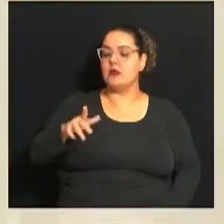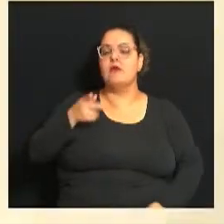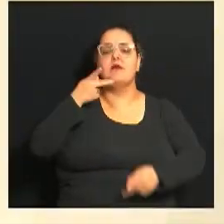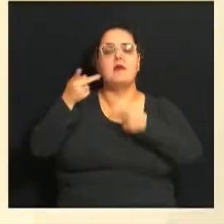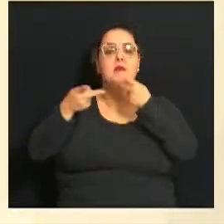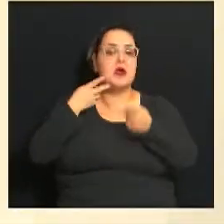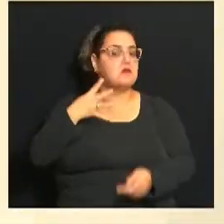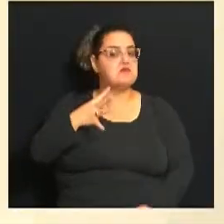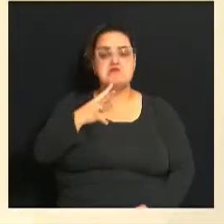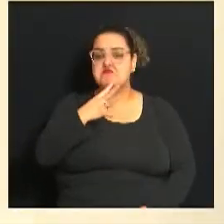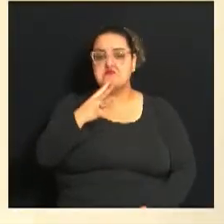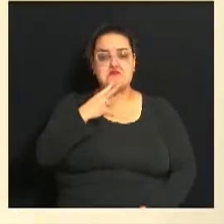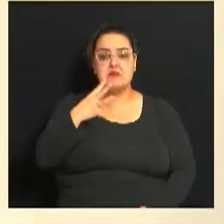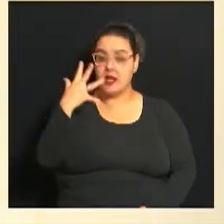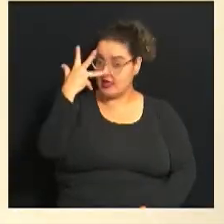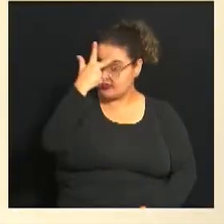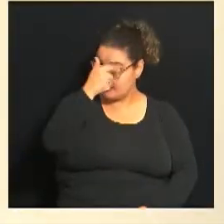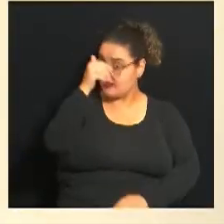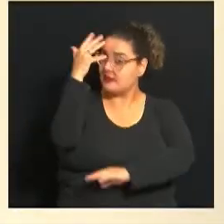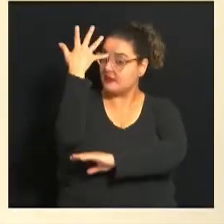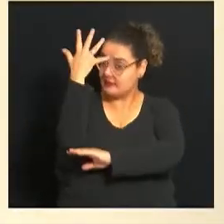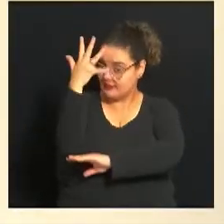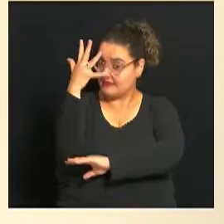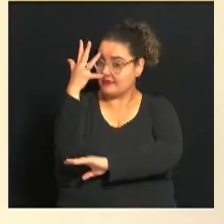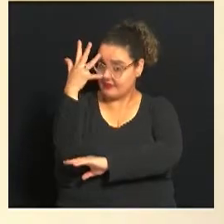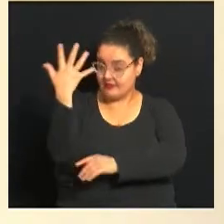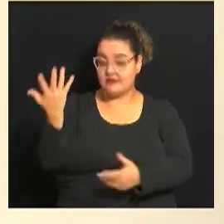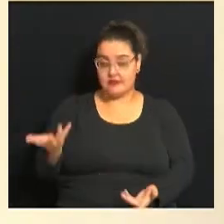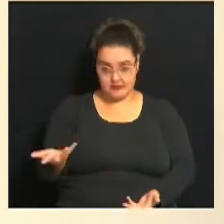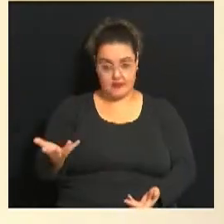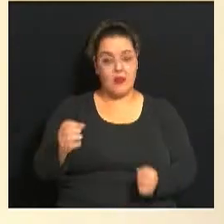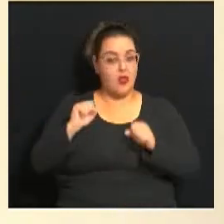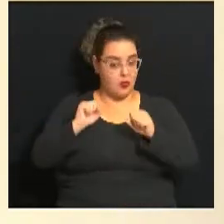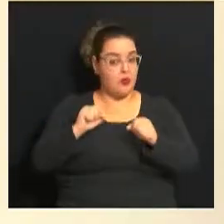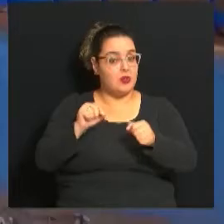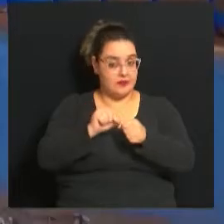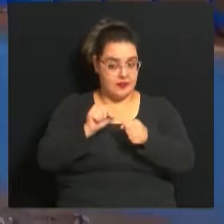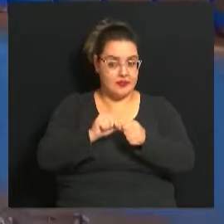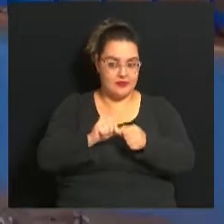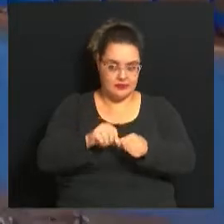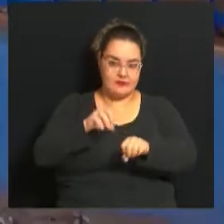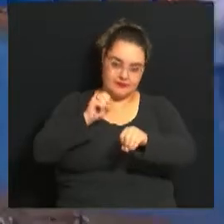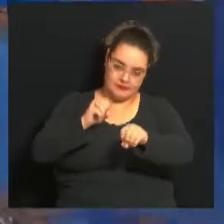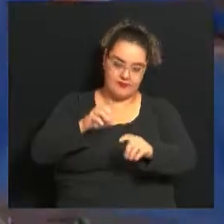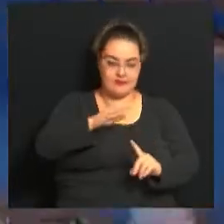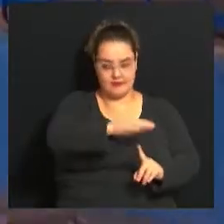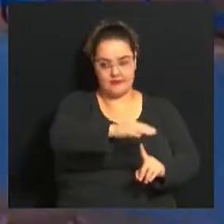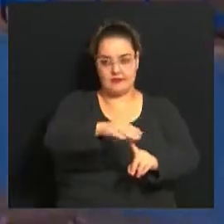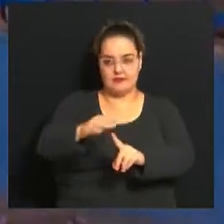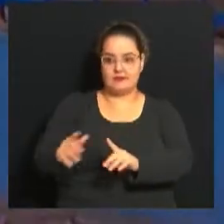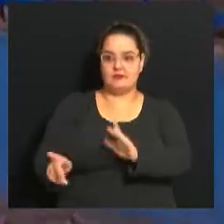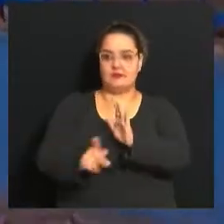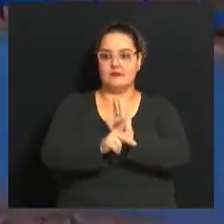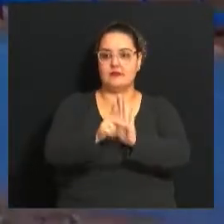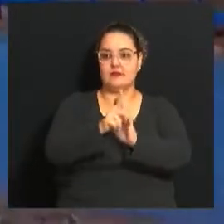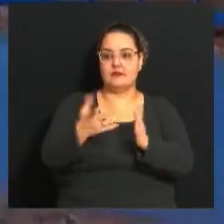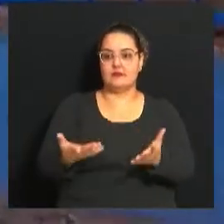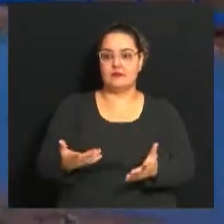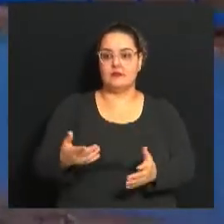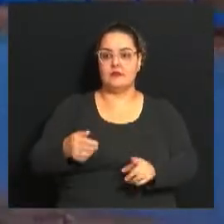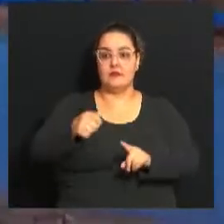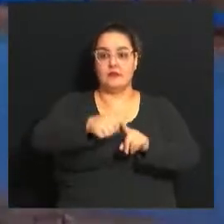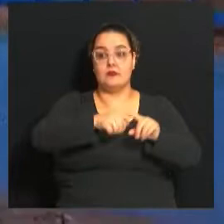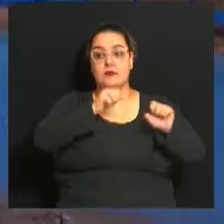essa linda árvore do pau-brasil. E também possa fazer a questão da educação ambiental. O projeto estabelece que em setembro de cada